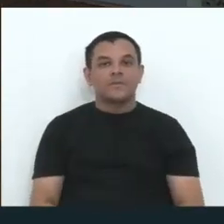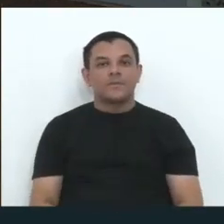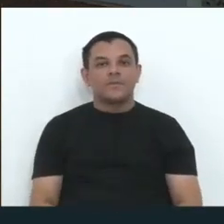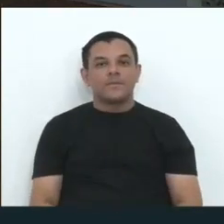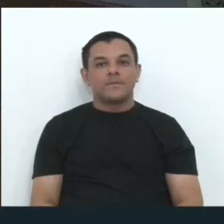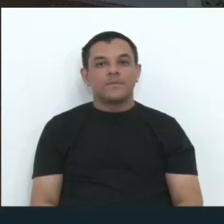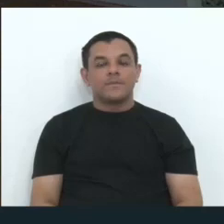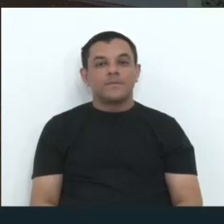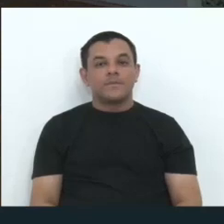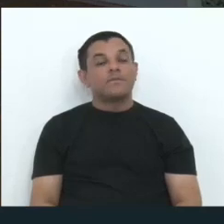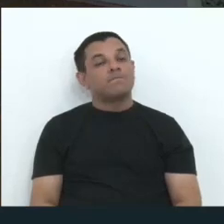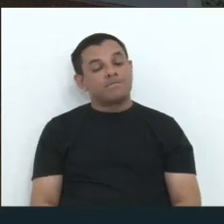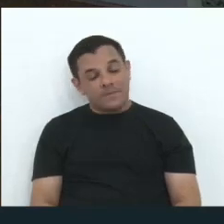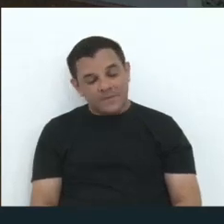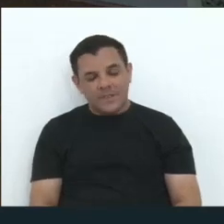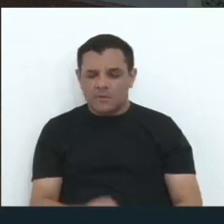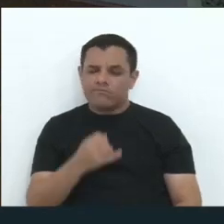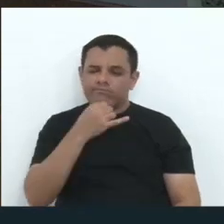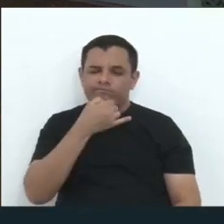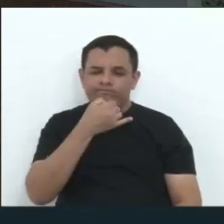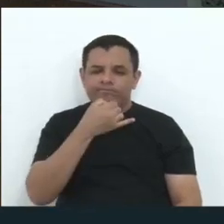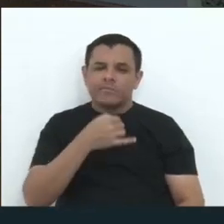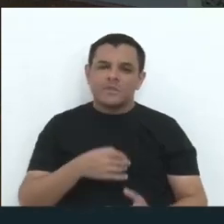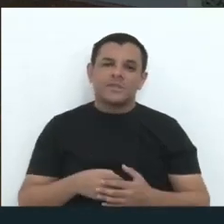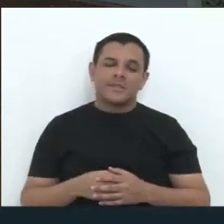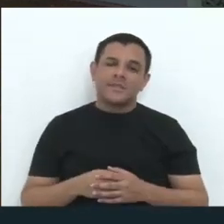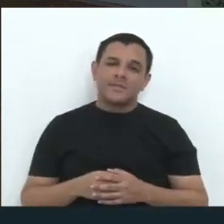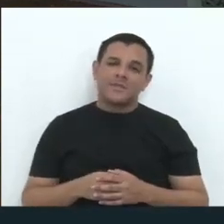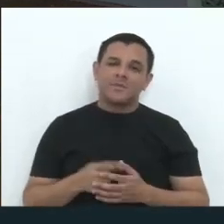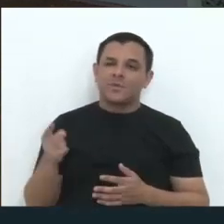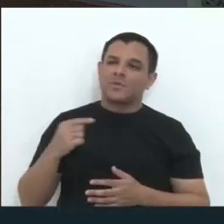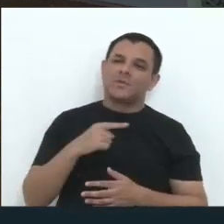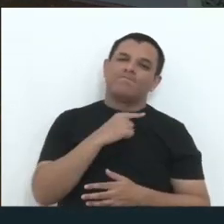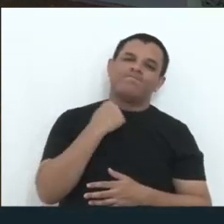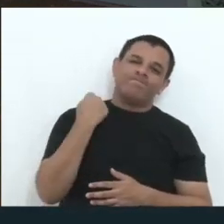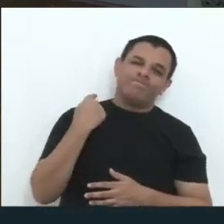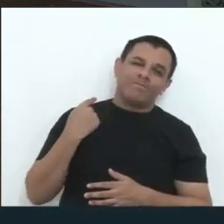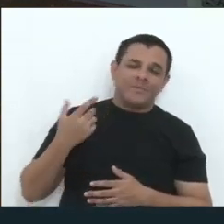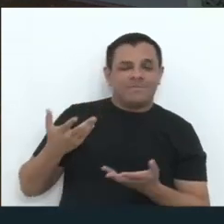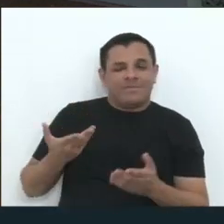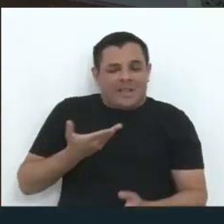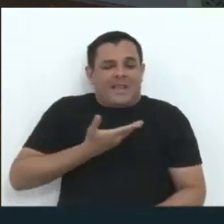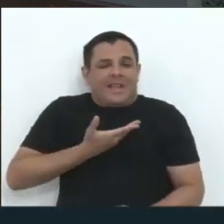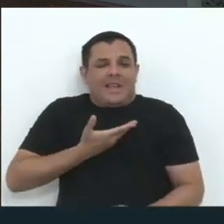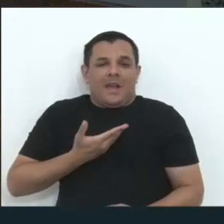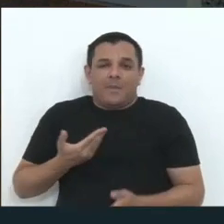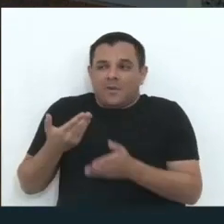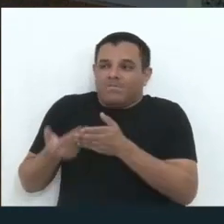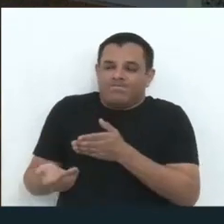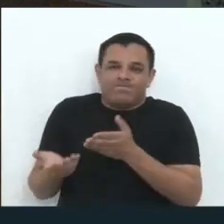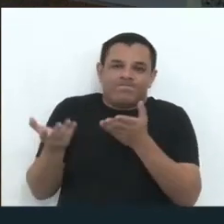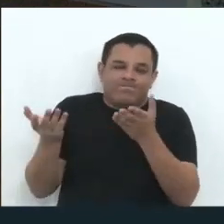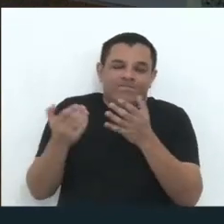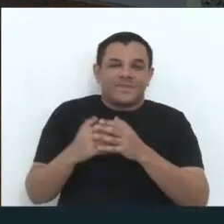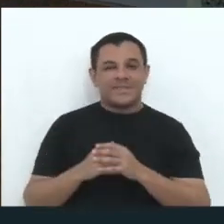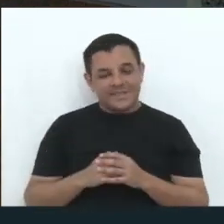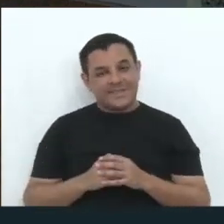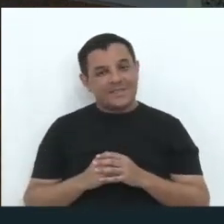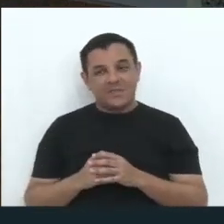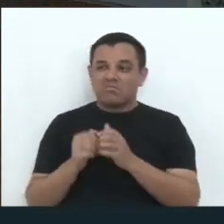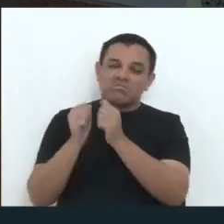E é muito triste a gente acabar perdendo um colega, uma pessoa que tem um